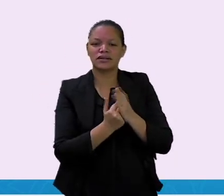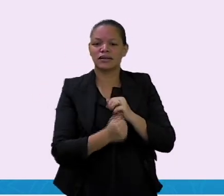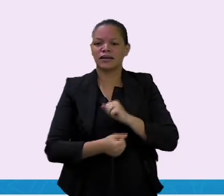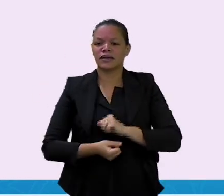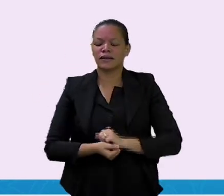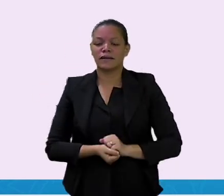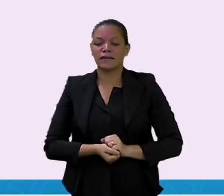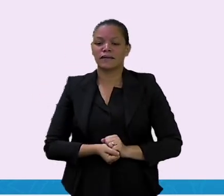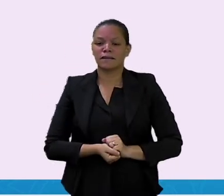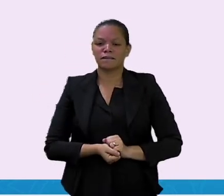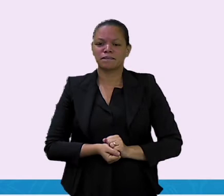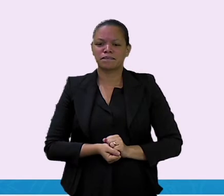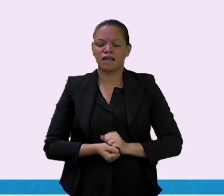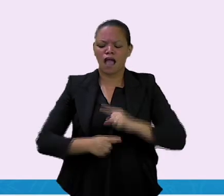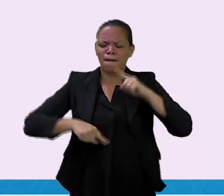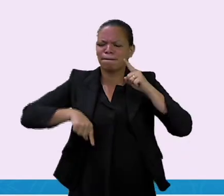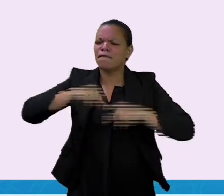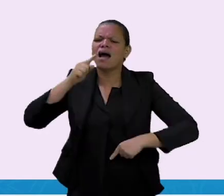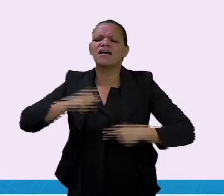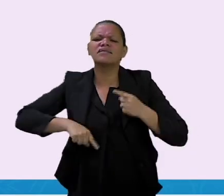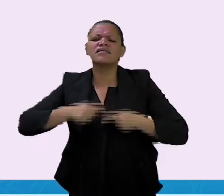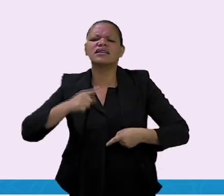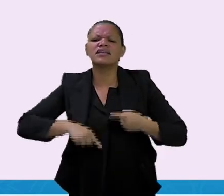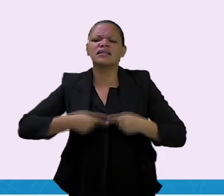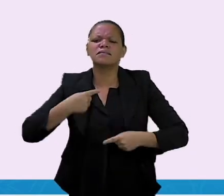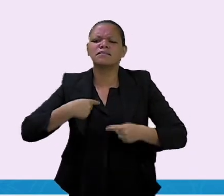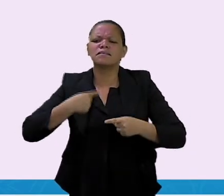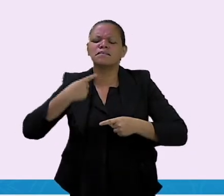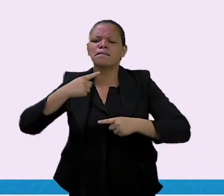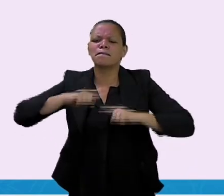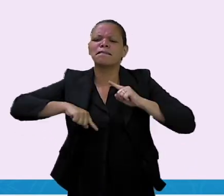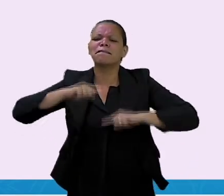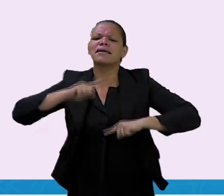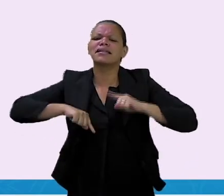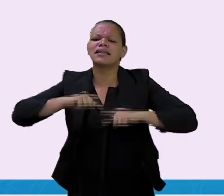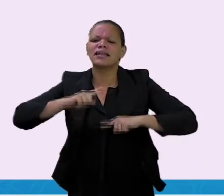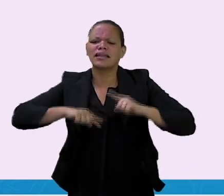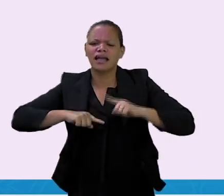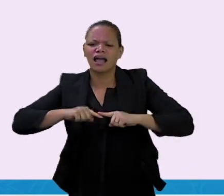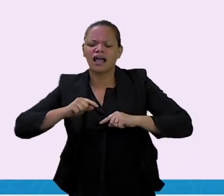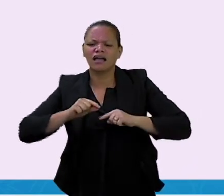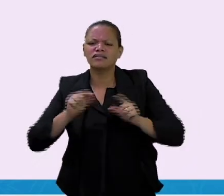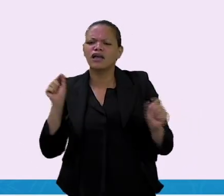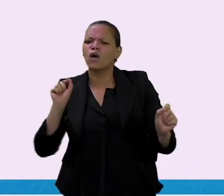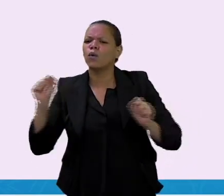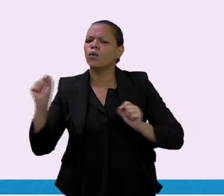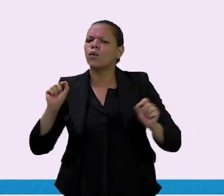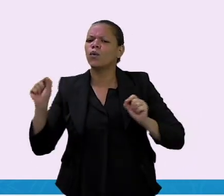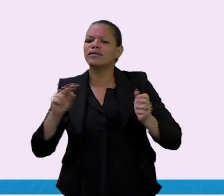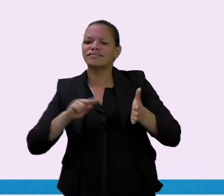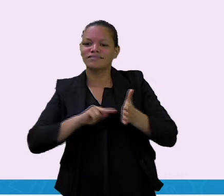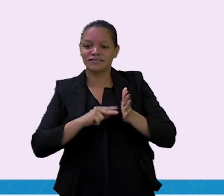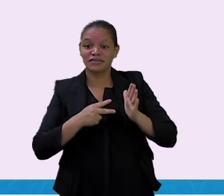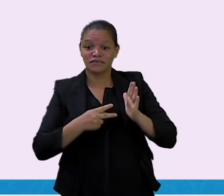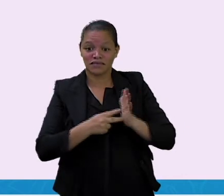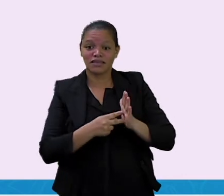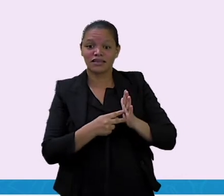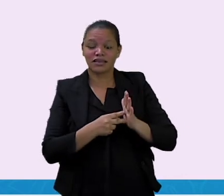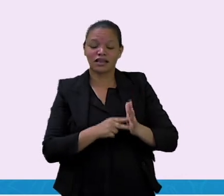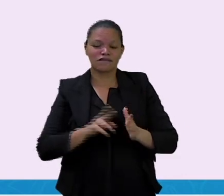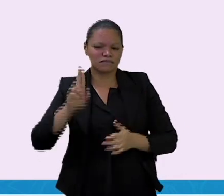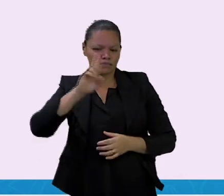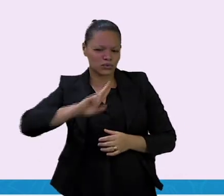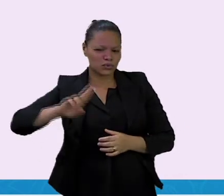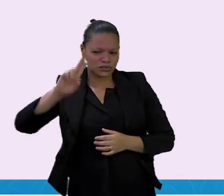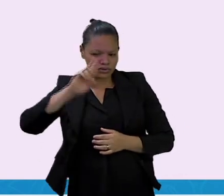Ingredientes. Os ingredientes são o que mesmo, pessoal? Aquilo que nós vamos utilizar na nossa receita. Então,